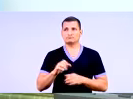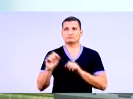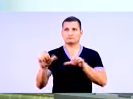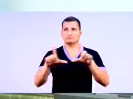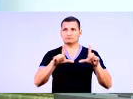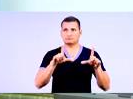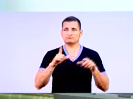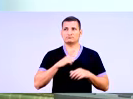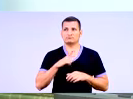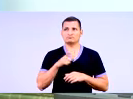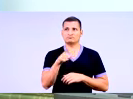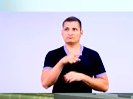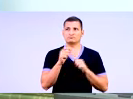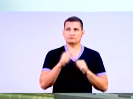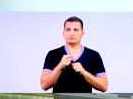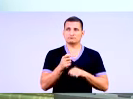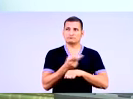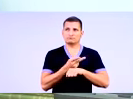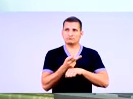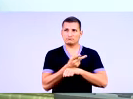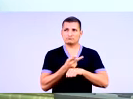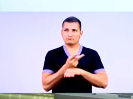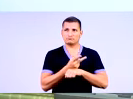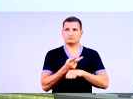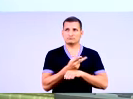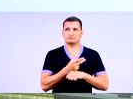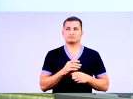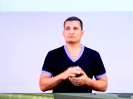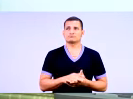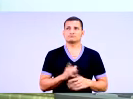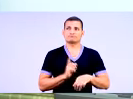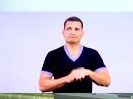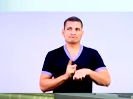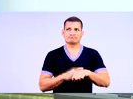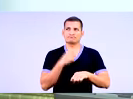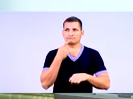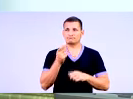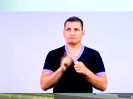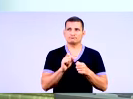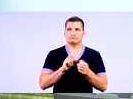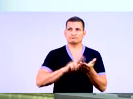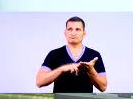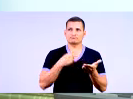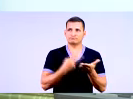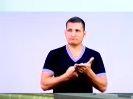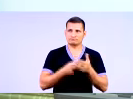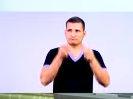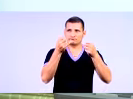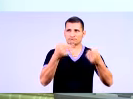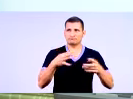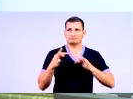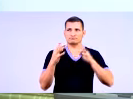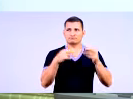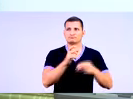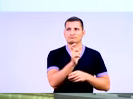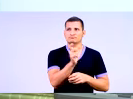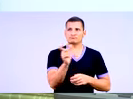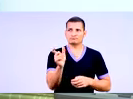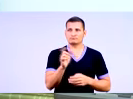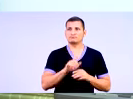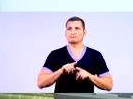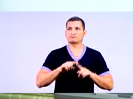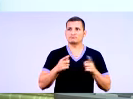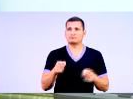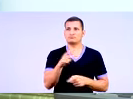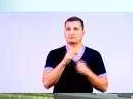vocês podem estar procurando. Não teve tempo para a gente fazer a tradução e a explicação de todas as palavras, mas vocês podem